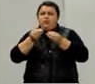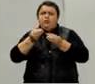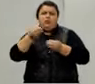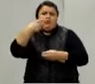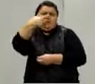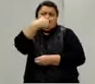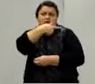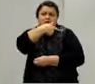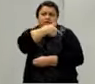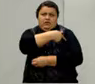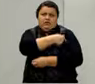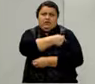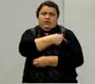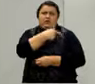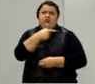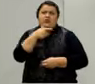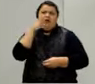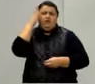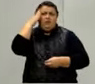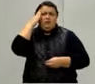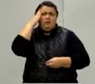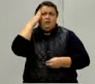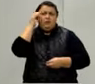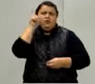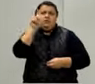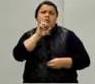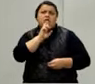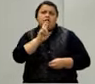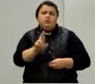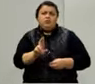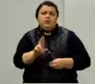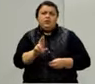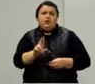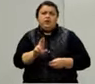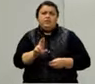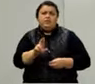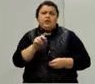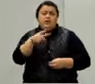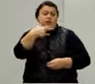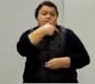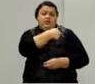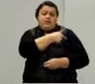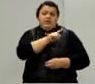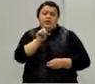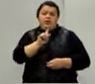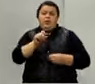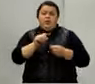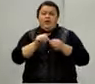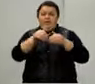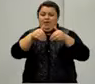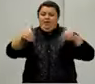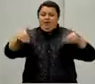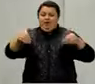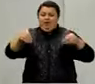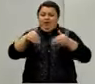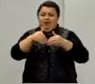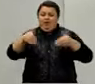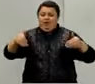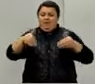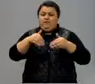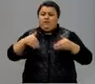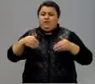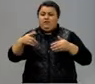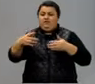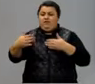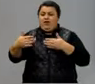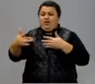aí responder essa questão. A vacina não é uma barreira física, né, contra o patógeno, então não vai impedir a penetração do parasita pela pele,